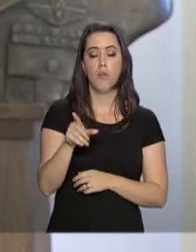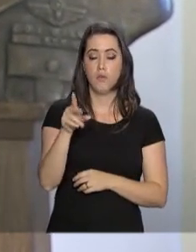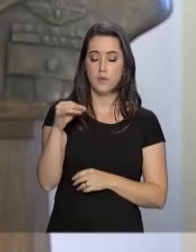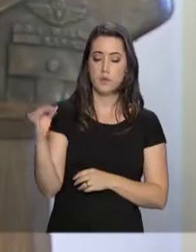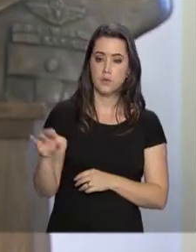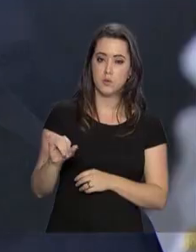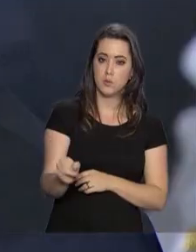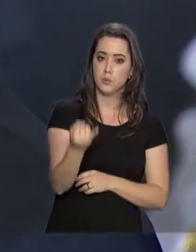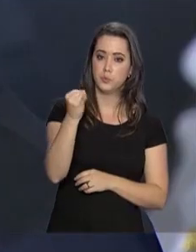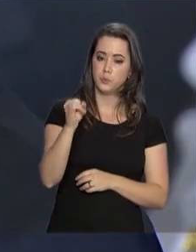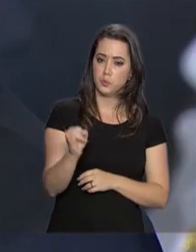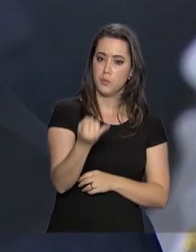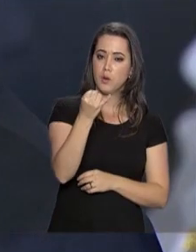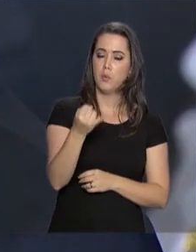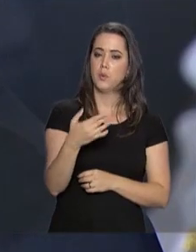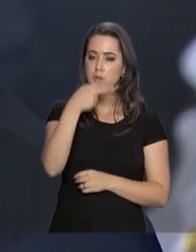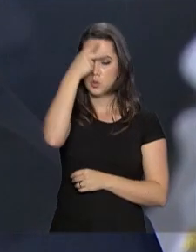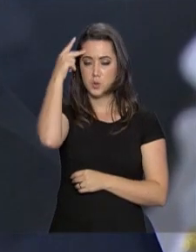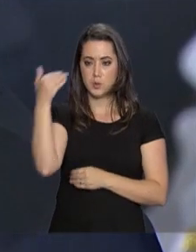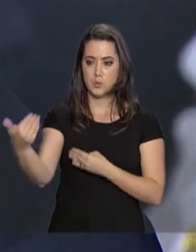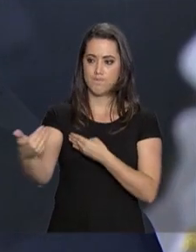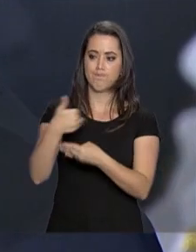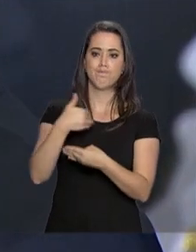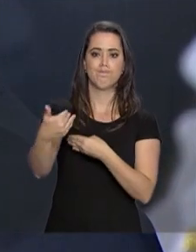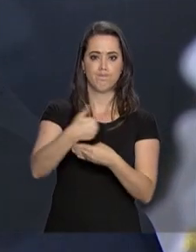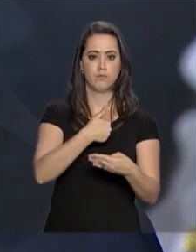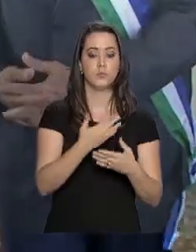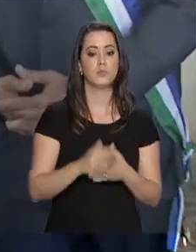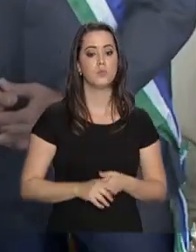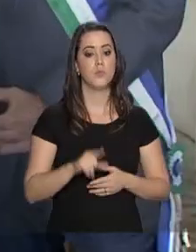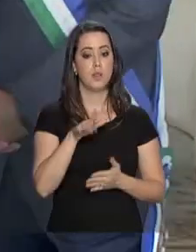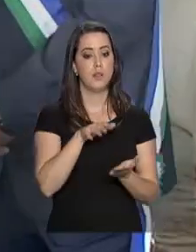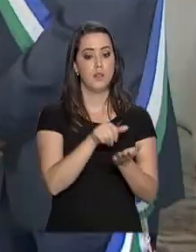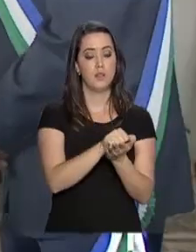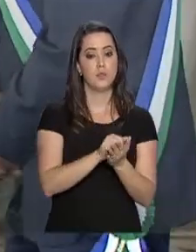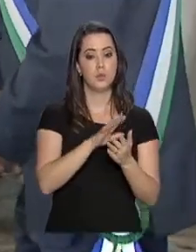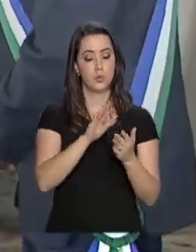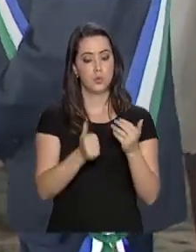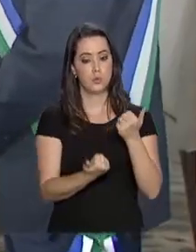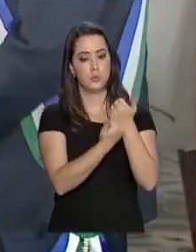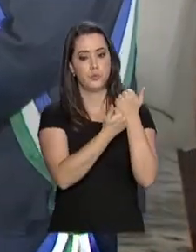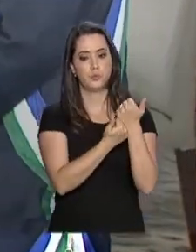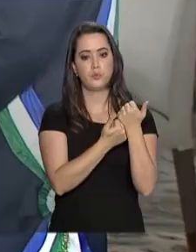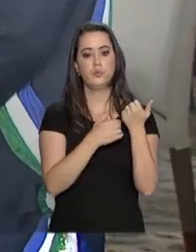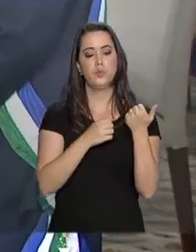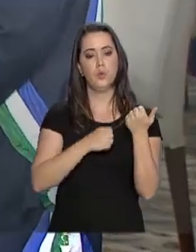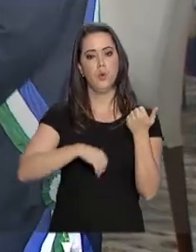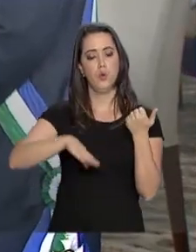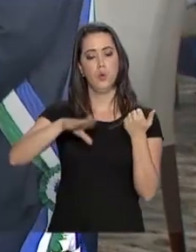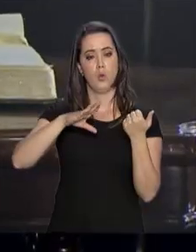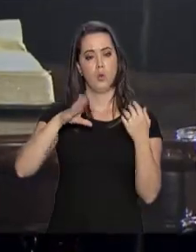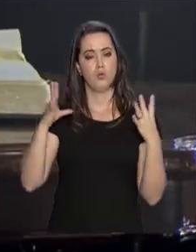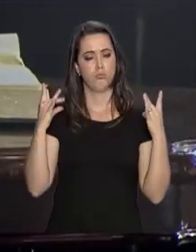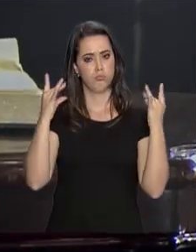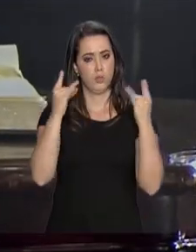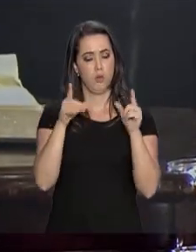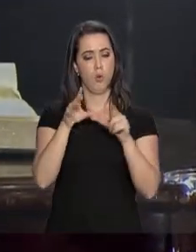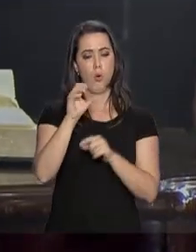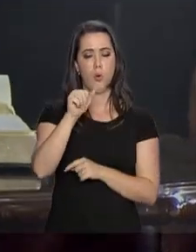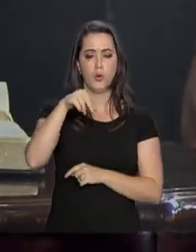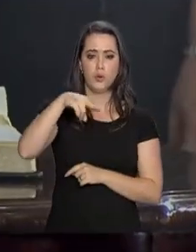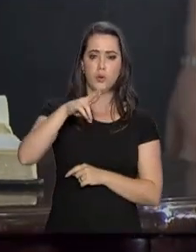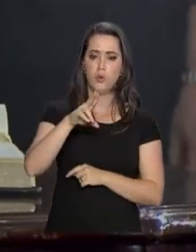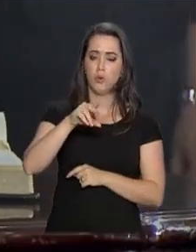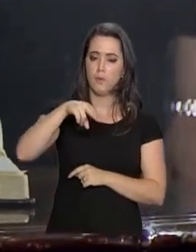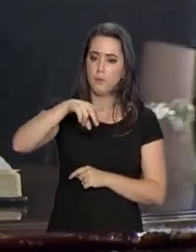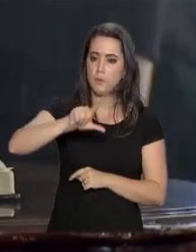profissão militar. O general Fernando Azevedo assume no lugar do coronel Joaquim Silva e Luna. Carioca, o novo ministro